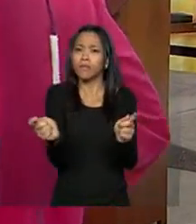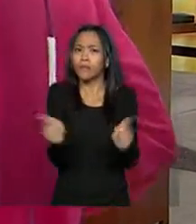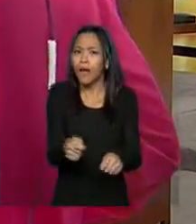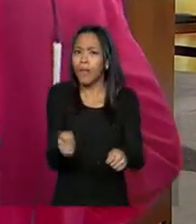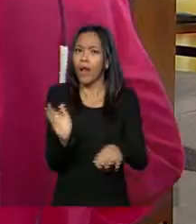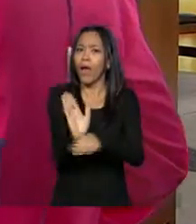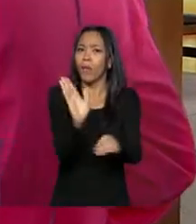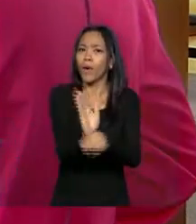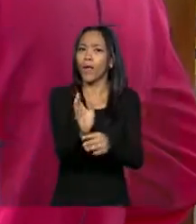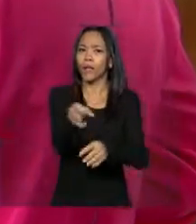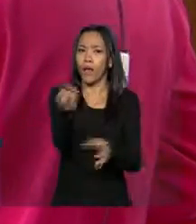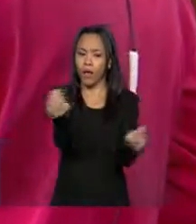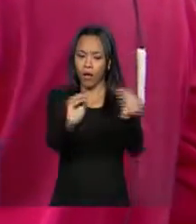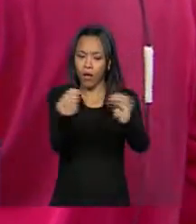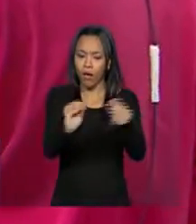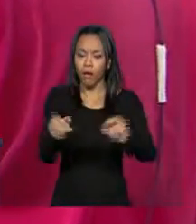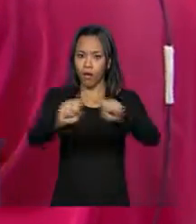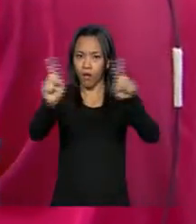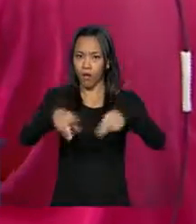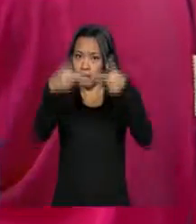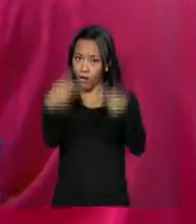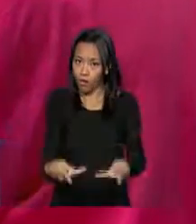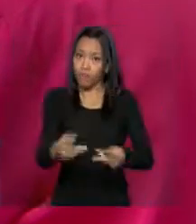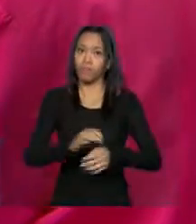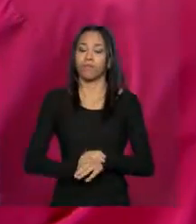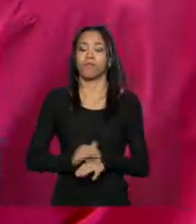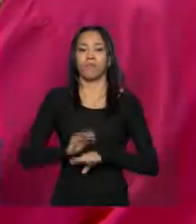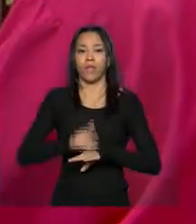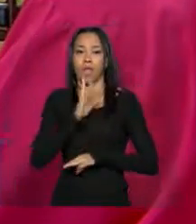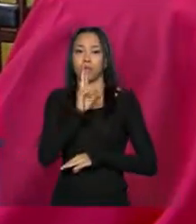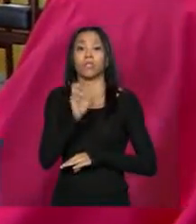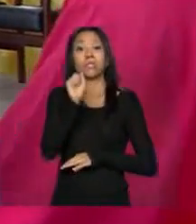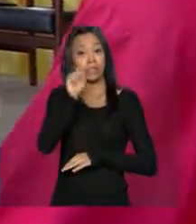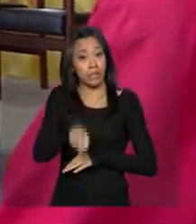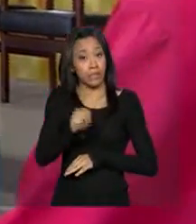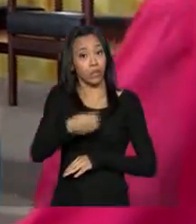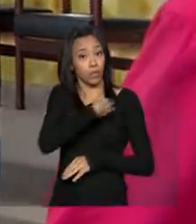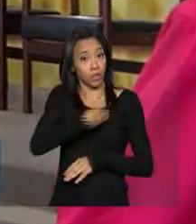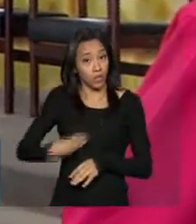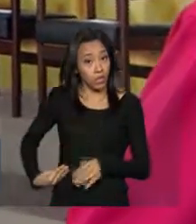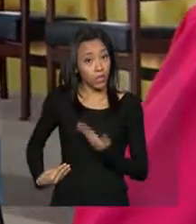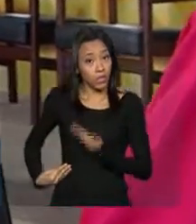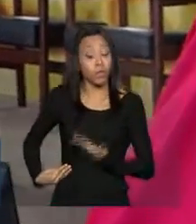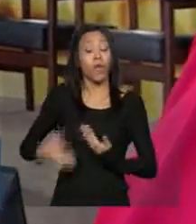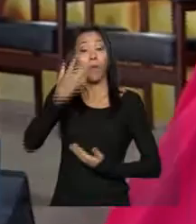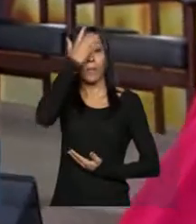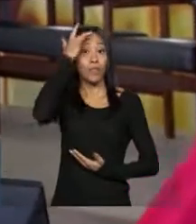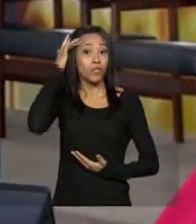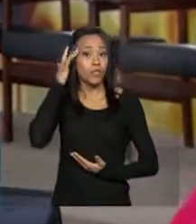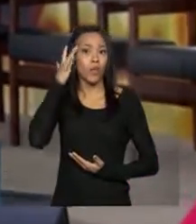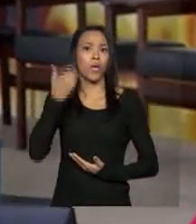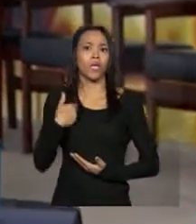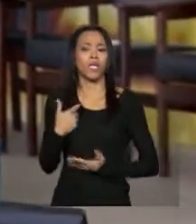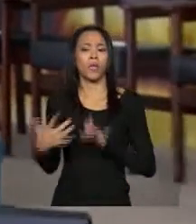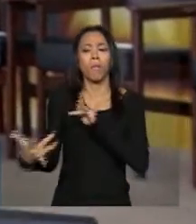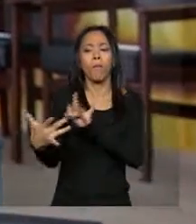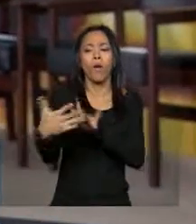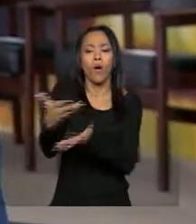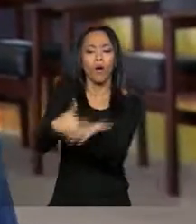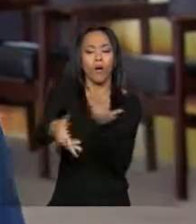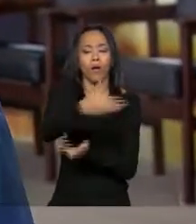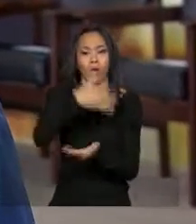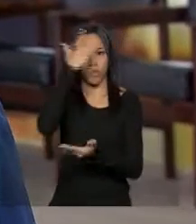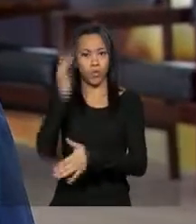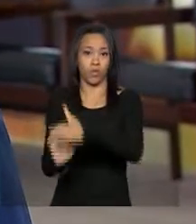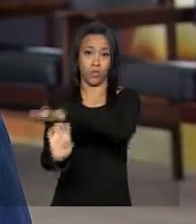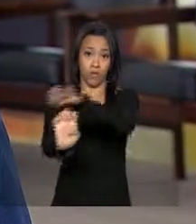plano? Efetivamente sim, porque o próprio ministro da Indústria e Comércio é uma pessoa muito chegada ao setor empresarial e ele sabe